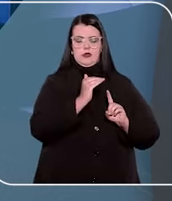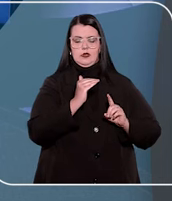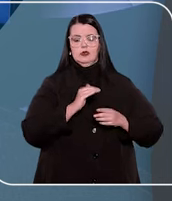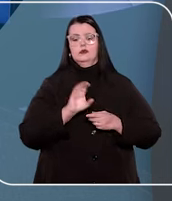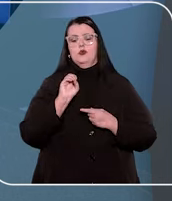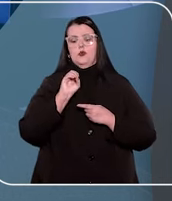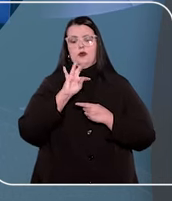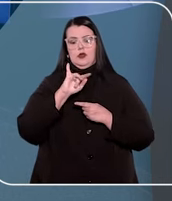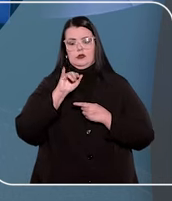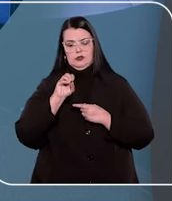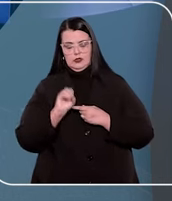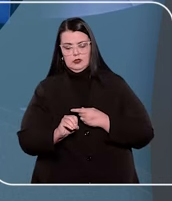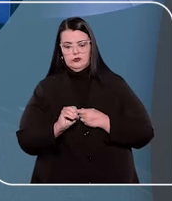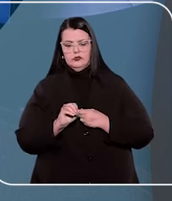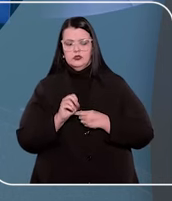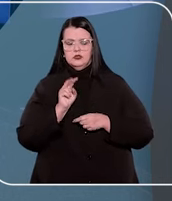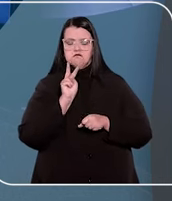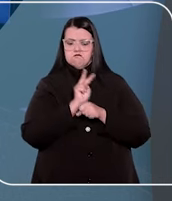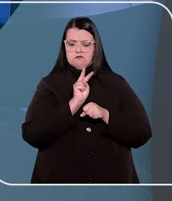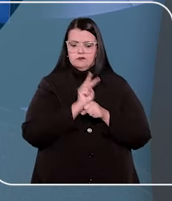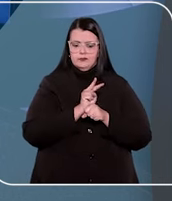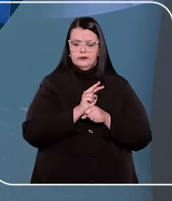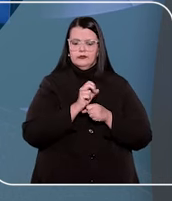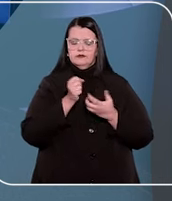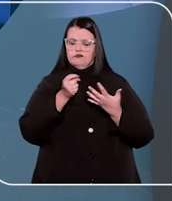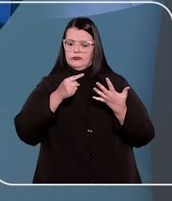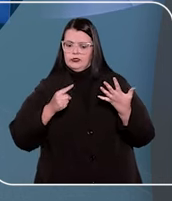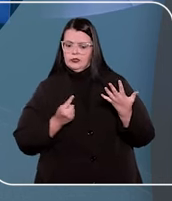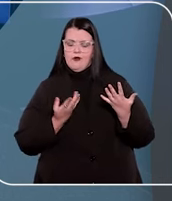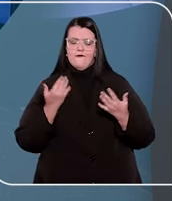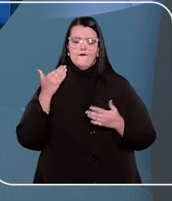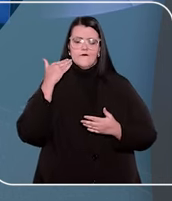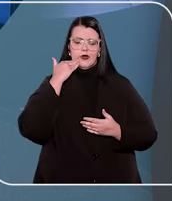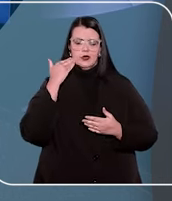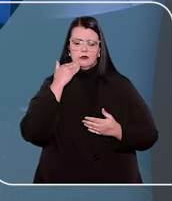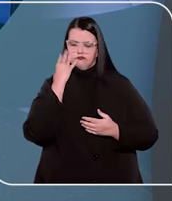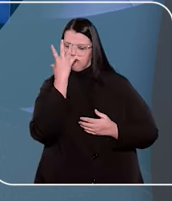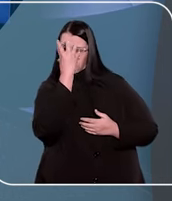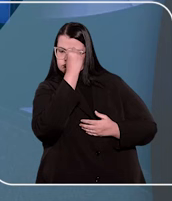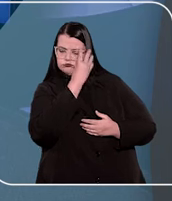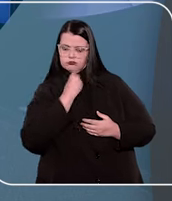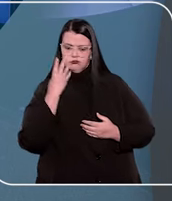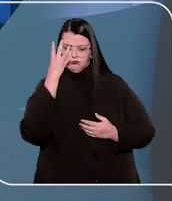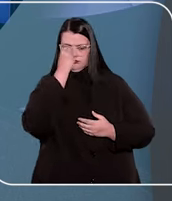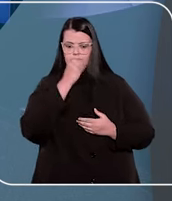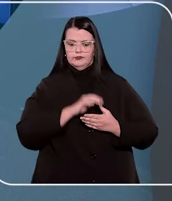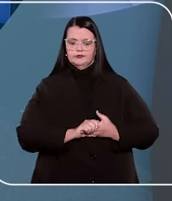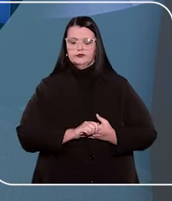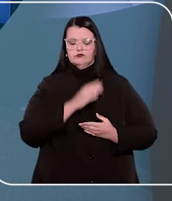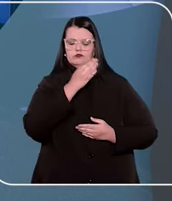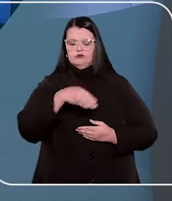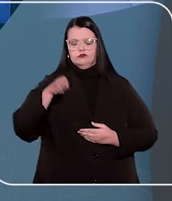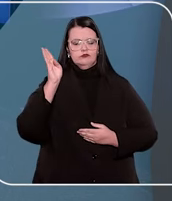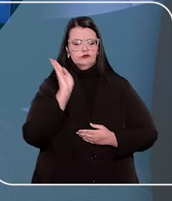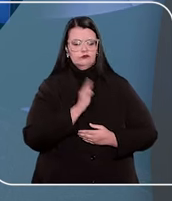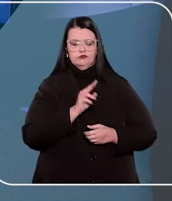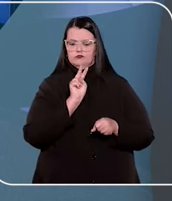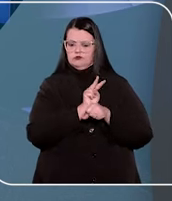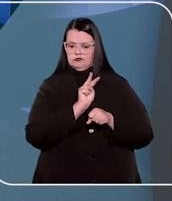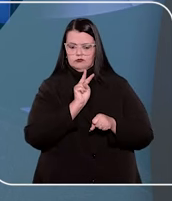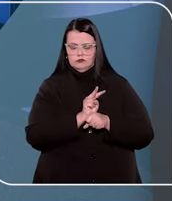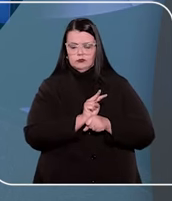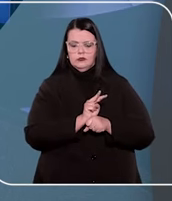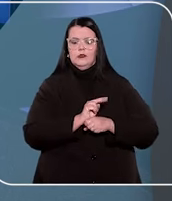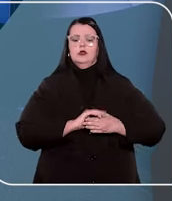convocado, Otávio de Almeida Toledo, observou diversas falhas em um reconhecimento fotográfico e declarou nulo o procedimento e,